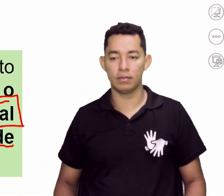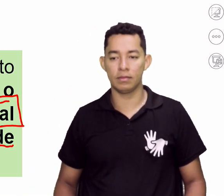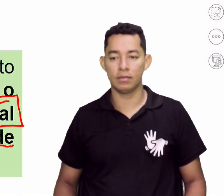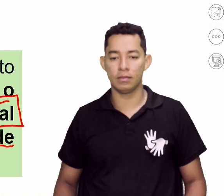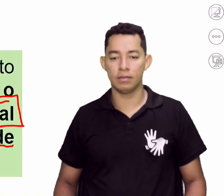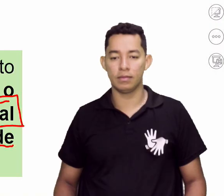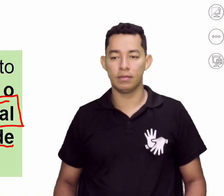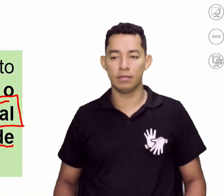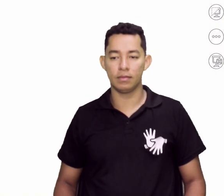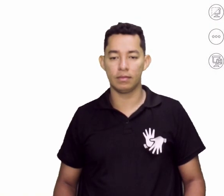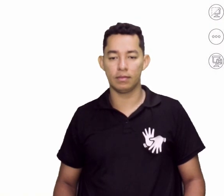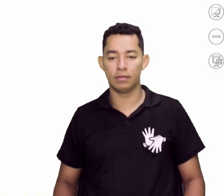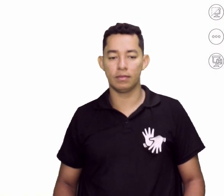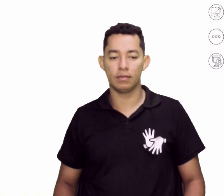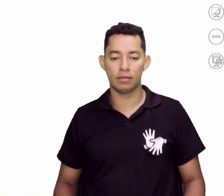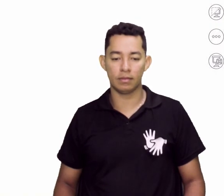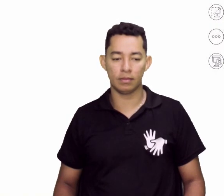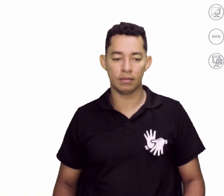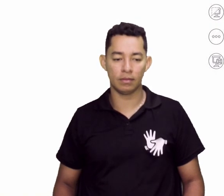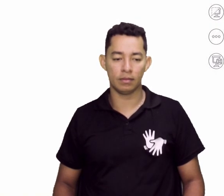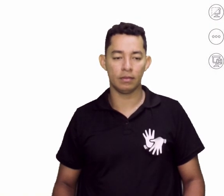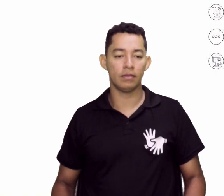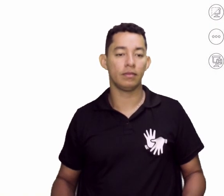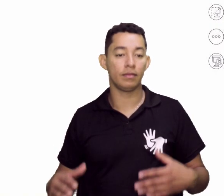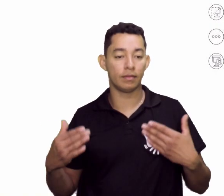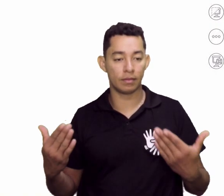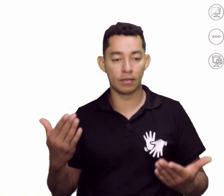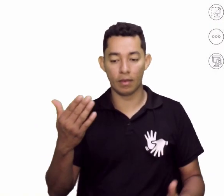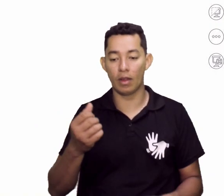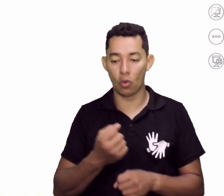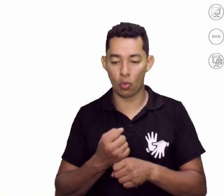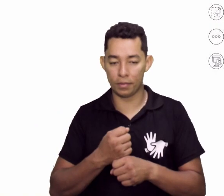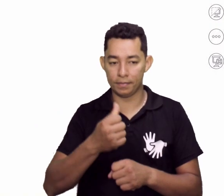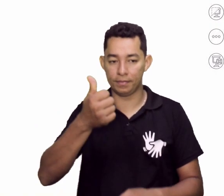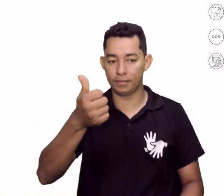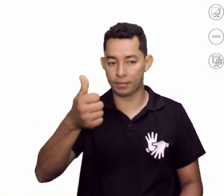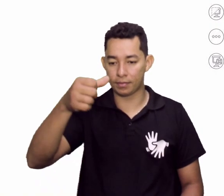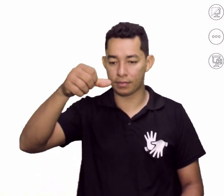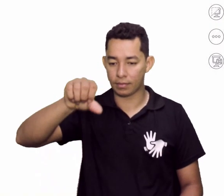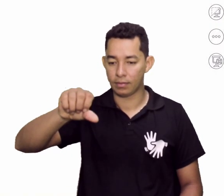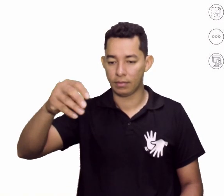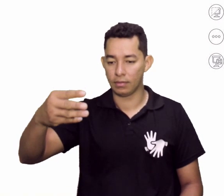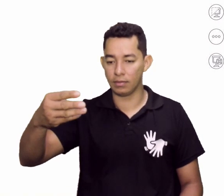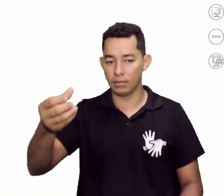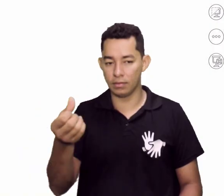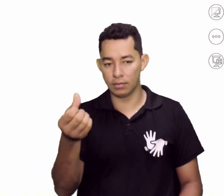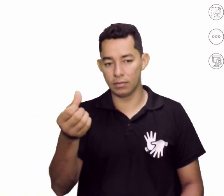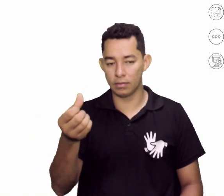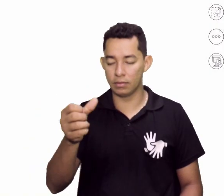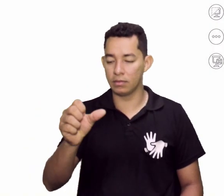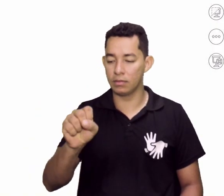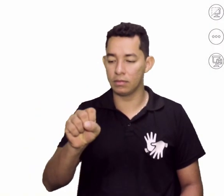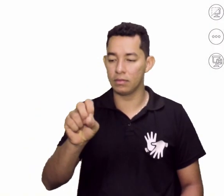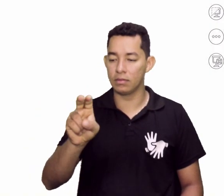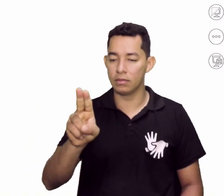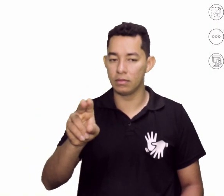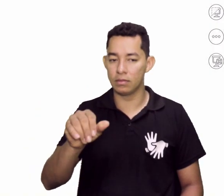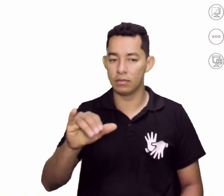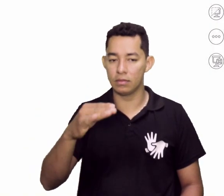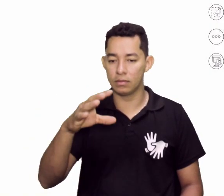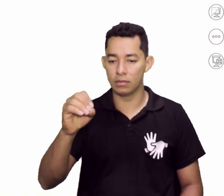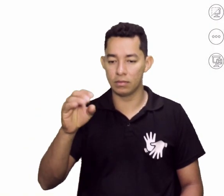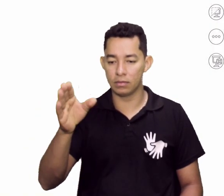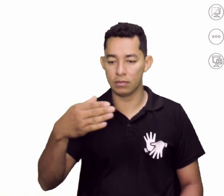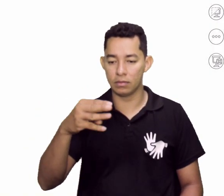nessa arte aí. Então, em 1936, o suíço Max Biel, gente